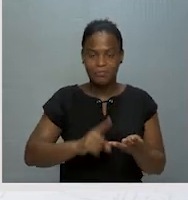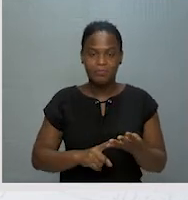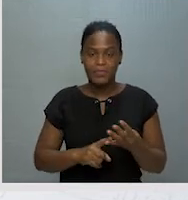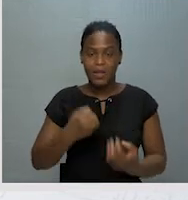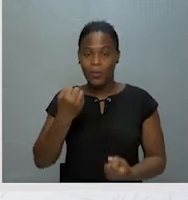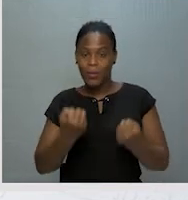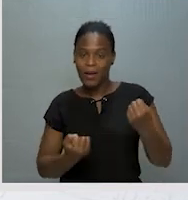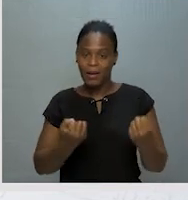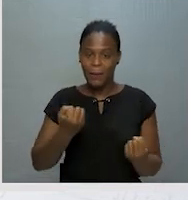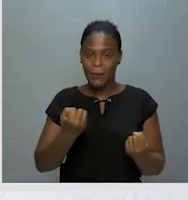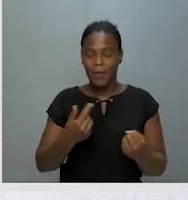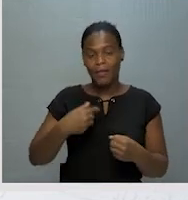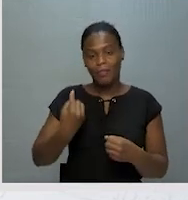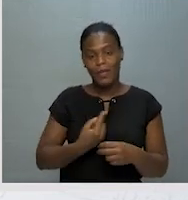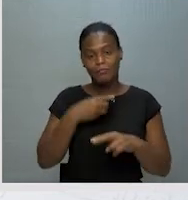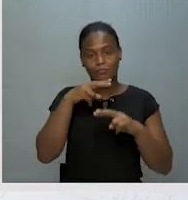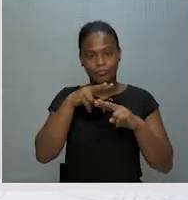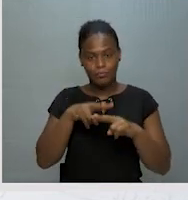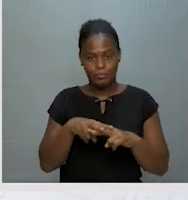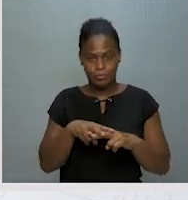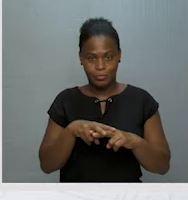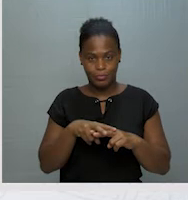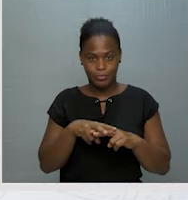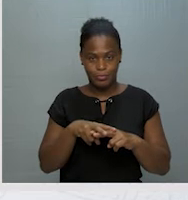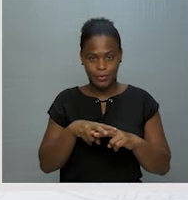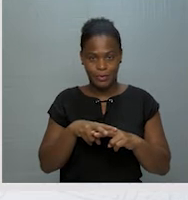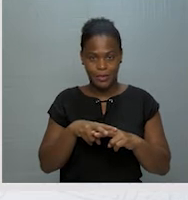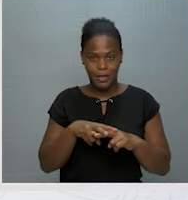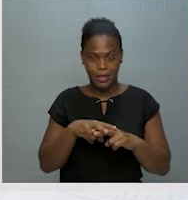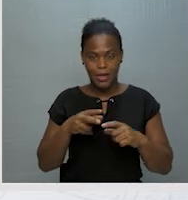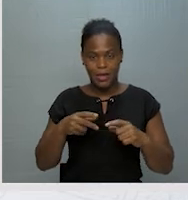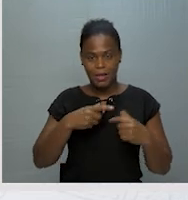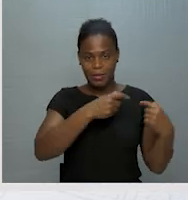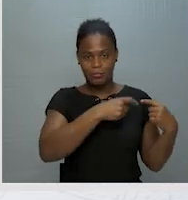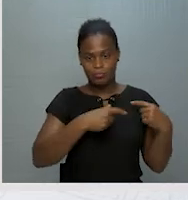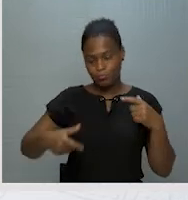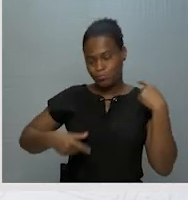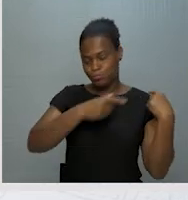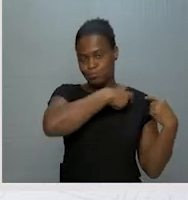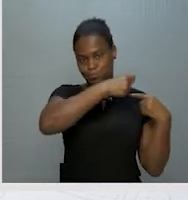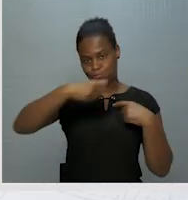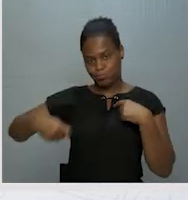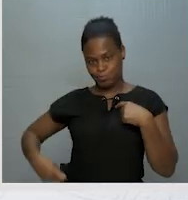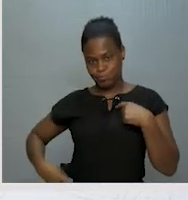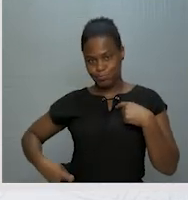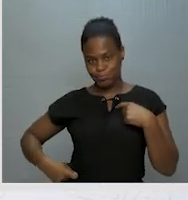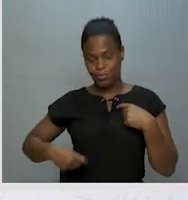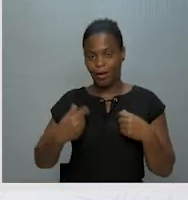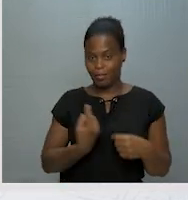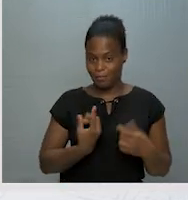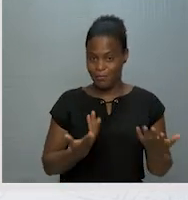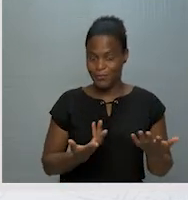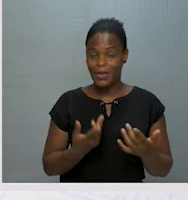No carro, devo sentar-me e colocar o cinto de segurança. E